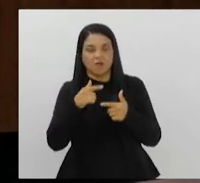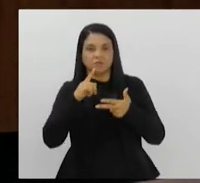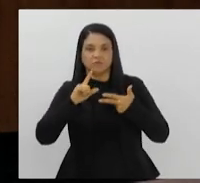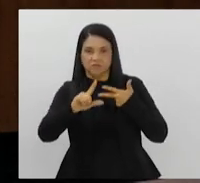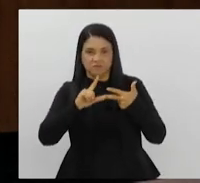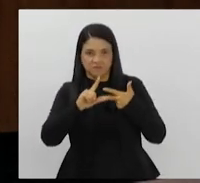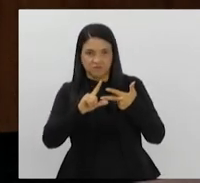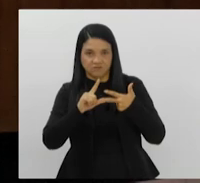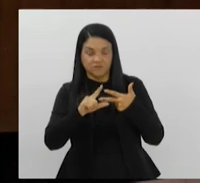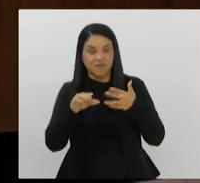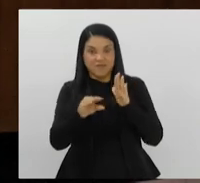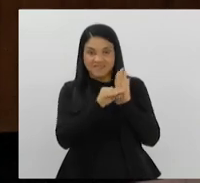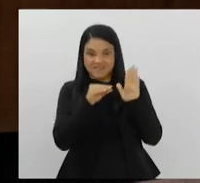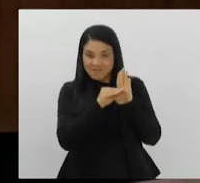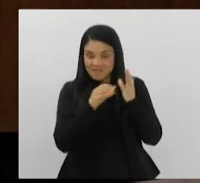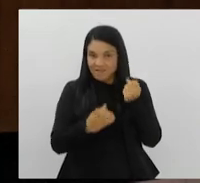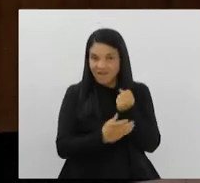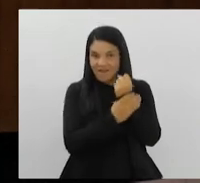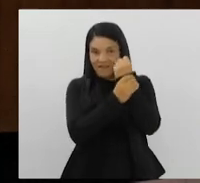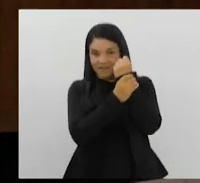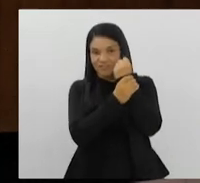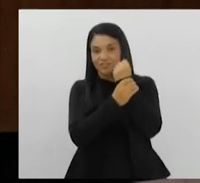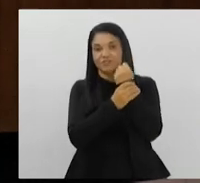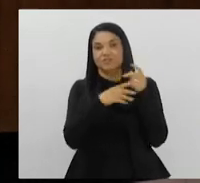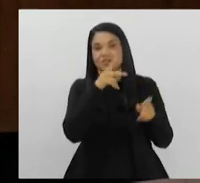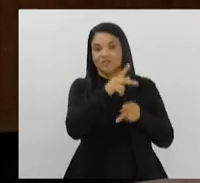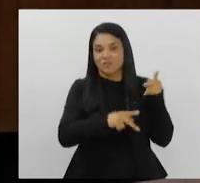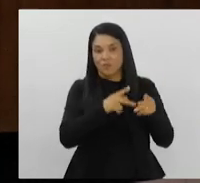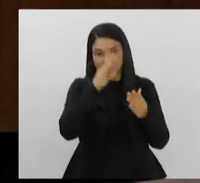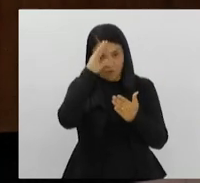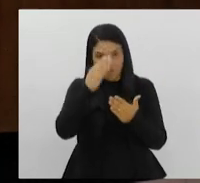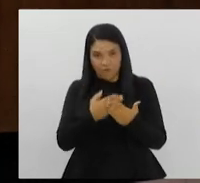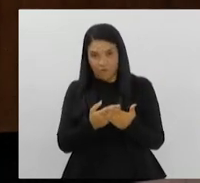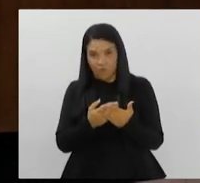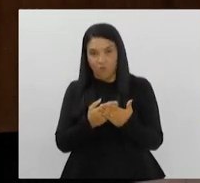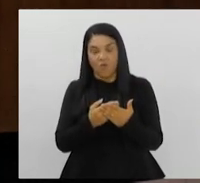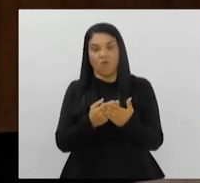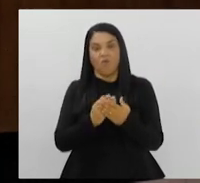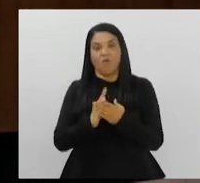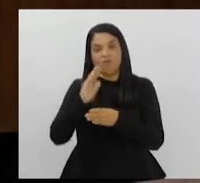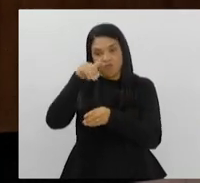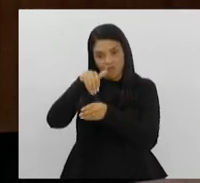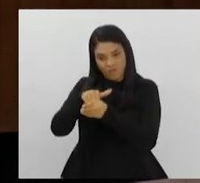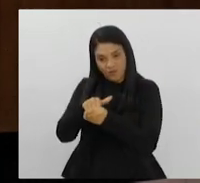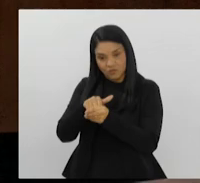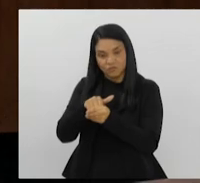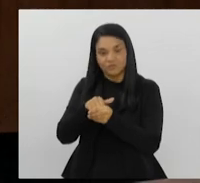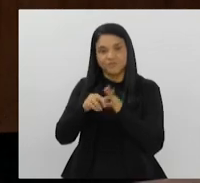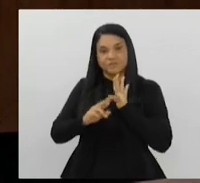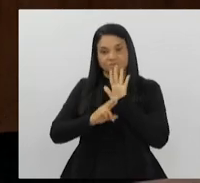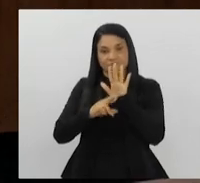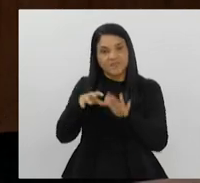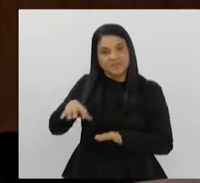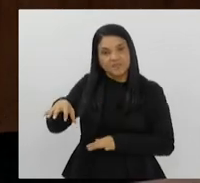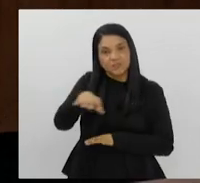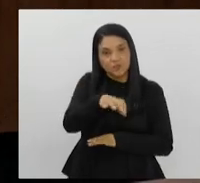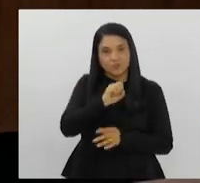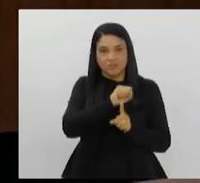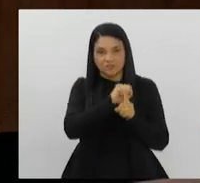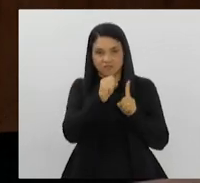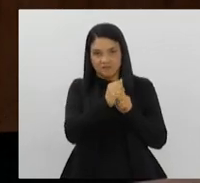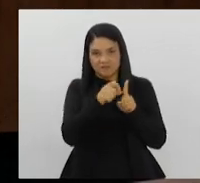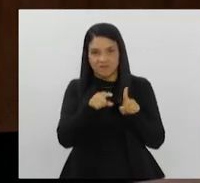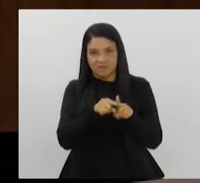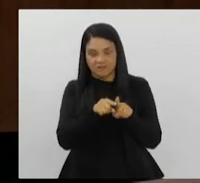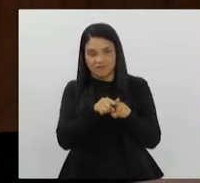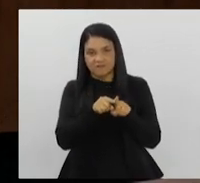as emendas são a garantia para aqueles que confiaram em nós, nos deram o voto para representar setores da sociedade, para